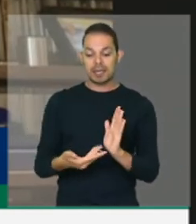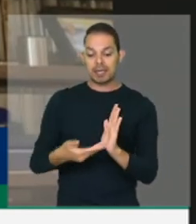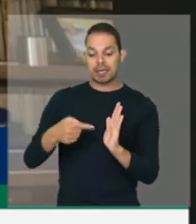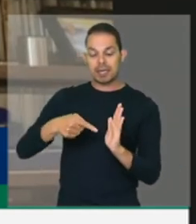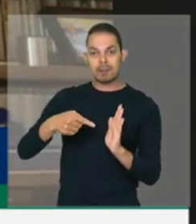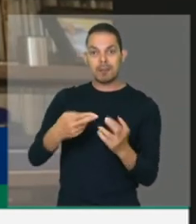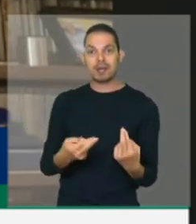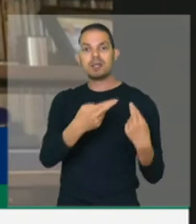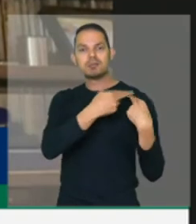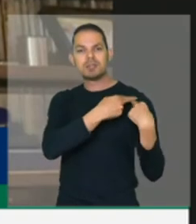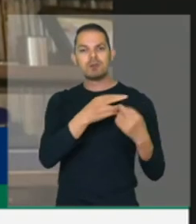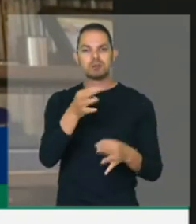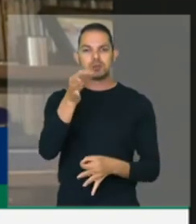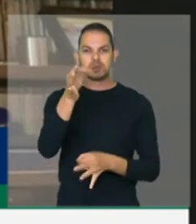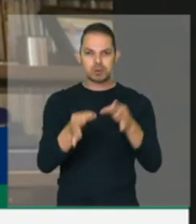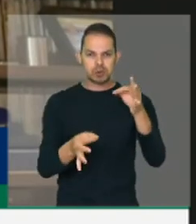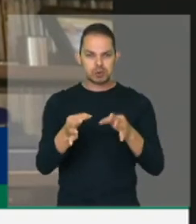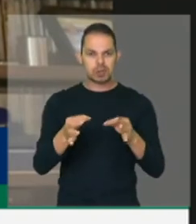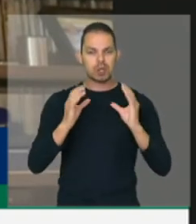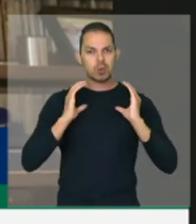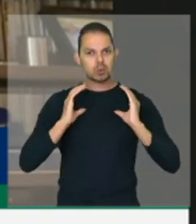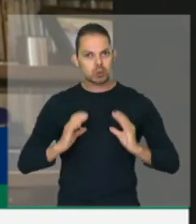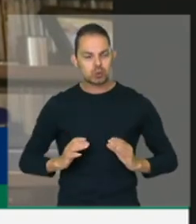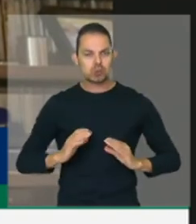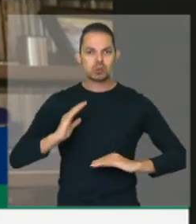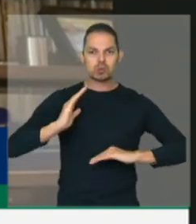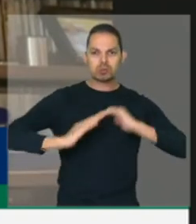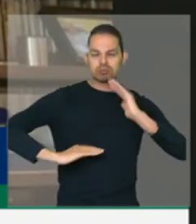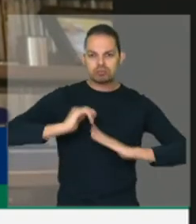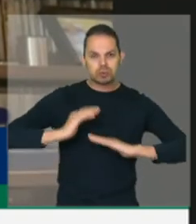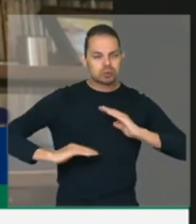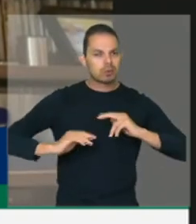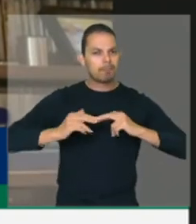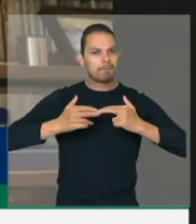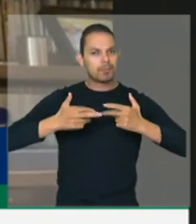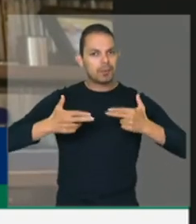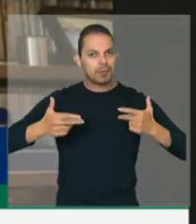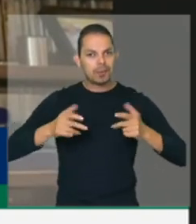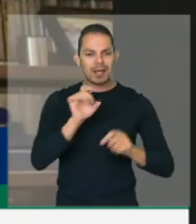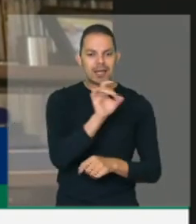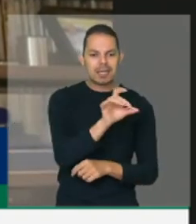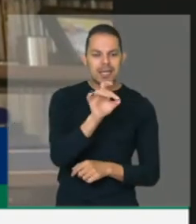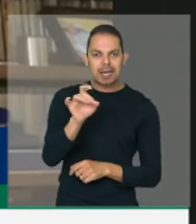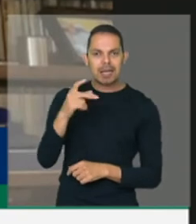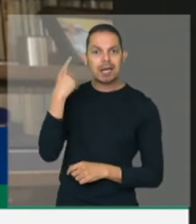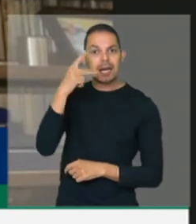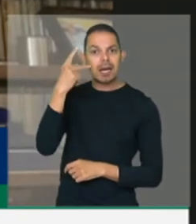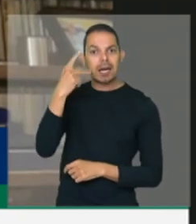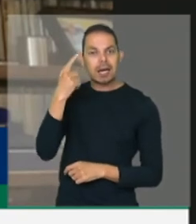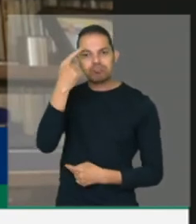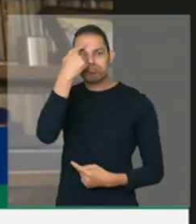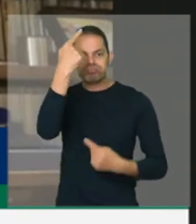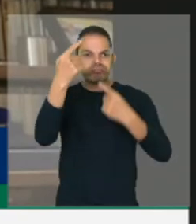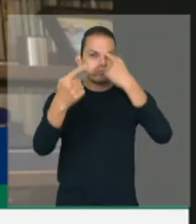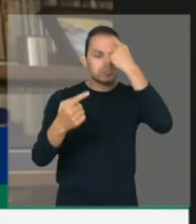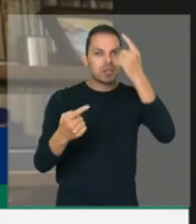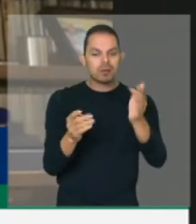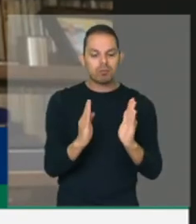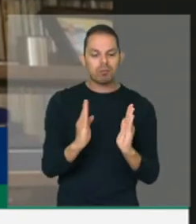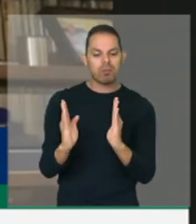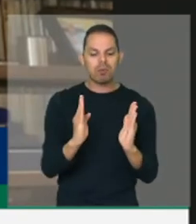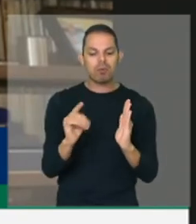cabe julgar as condutas e as ações que cada parlamentar toma no exercício